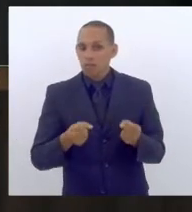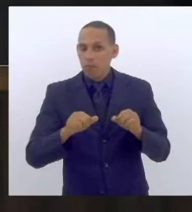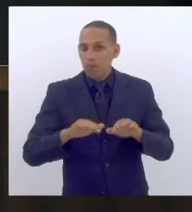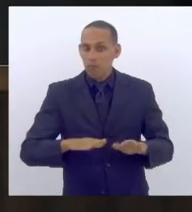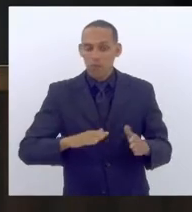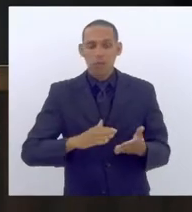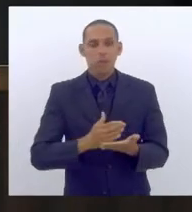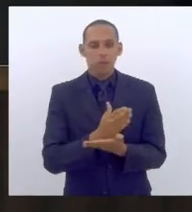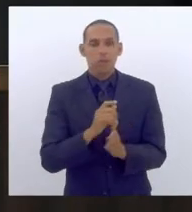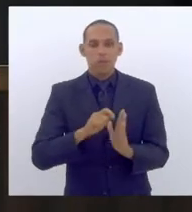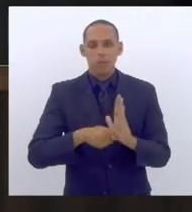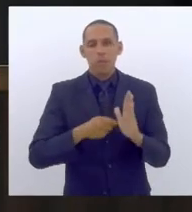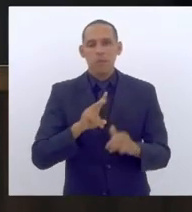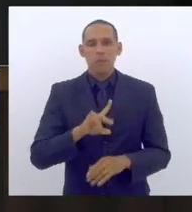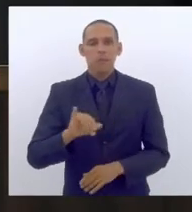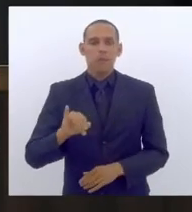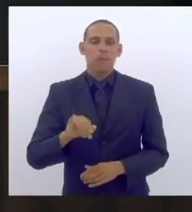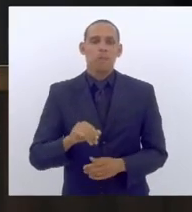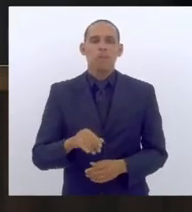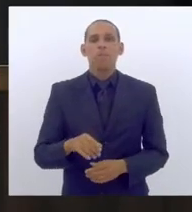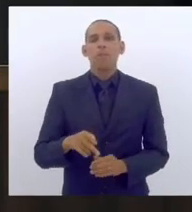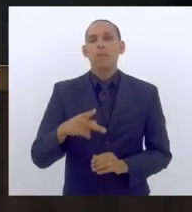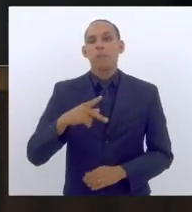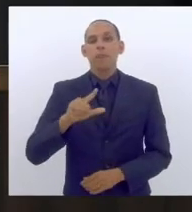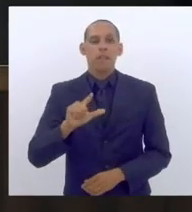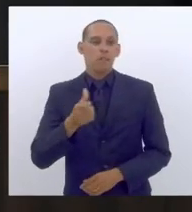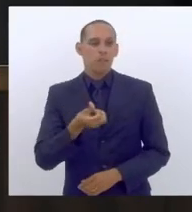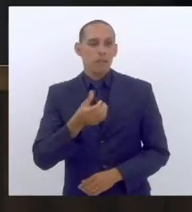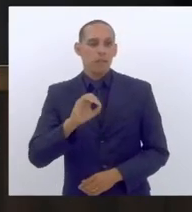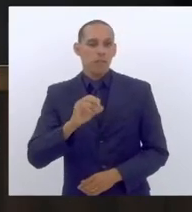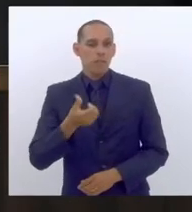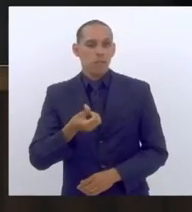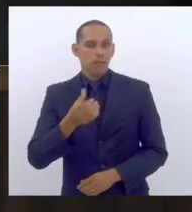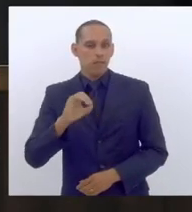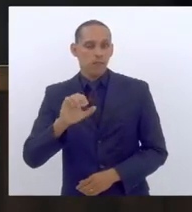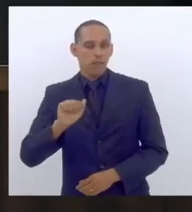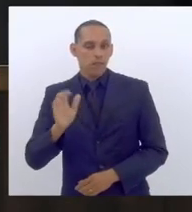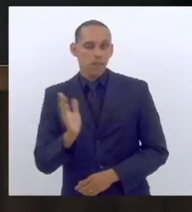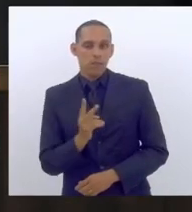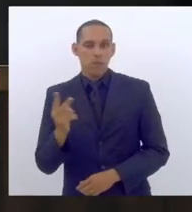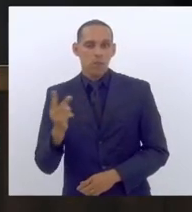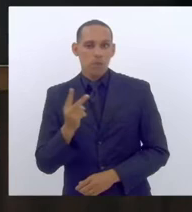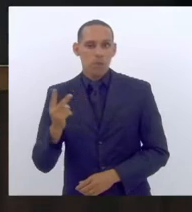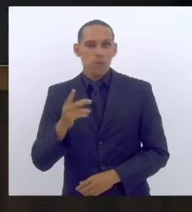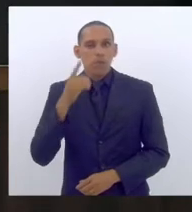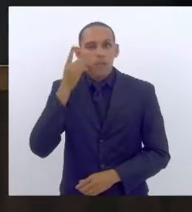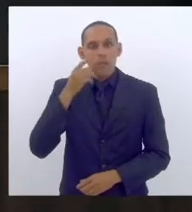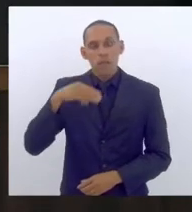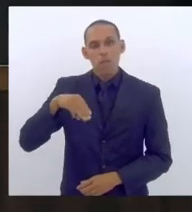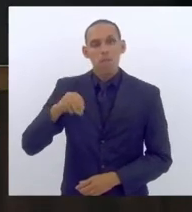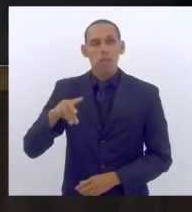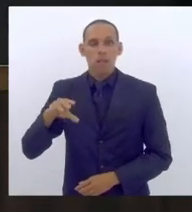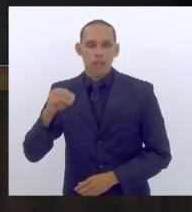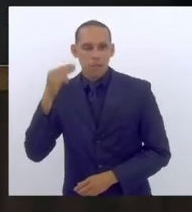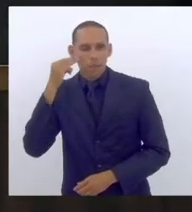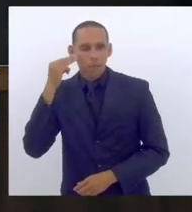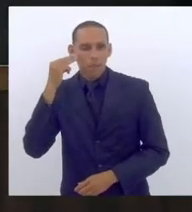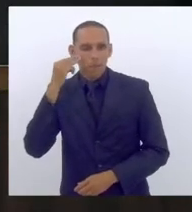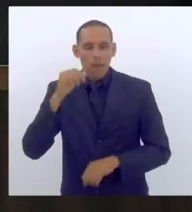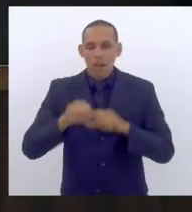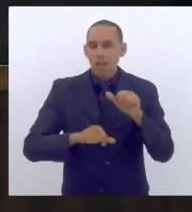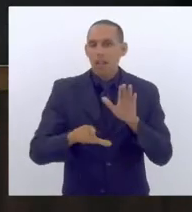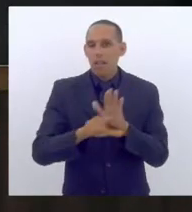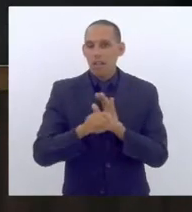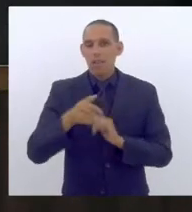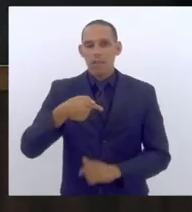Como estão aprovado vai autógrafo projeto de lei 6060a de 22 da Mônica Francisco que altera a lei